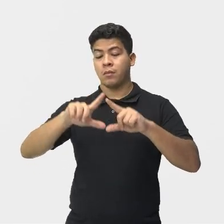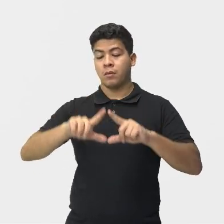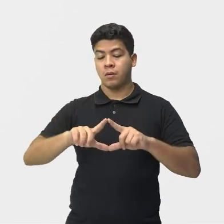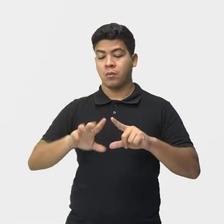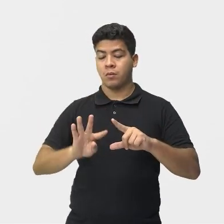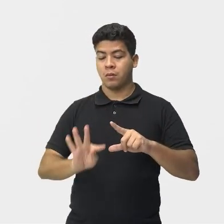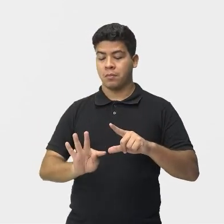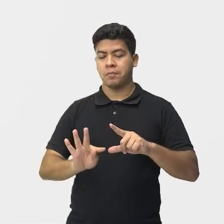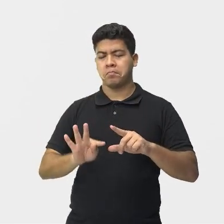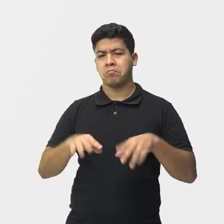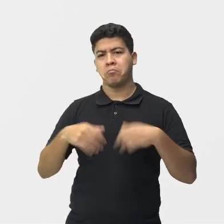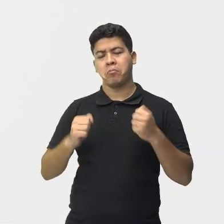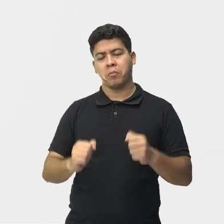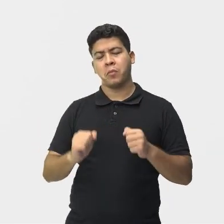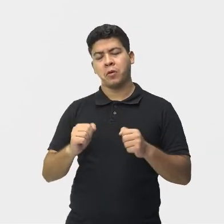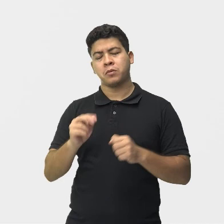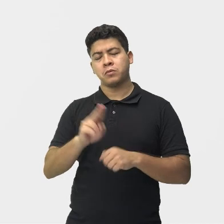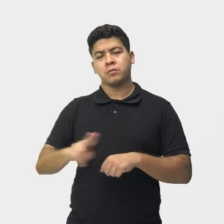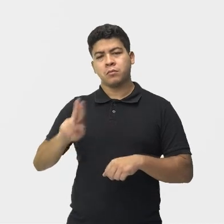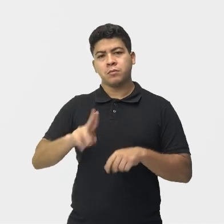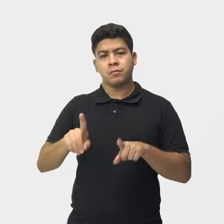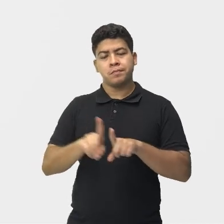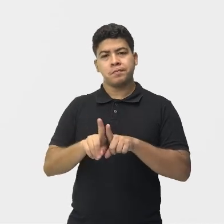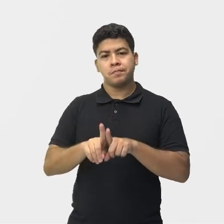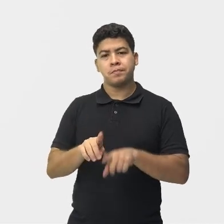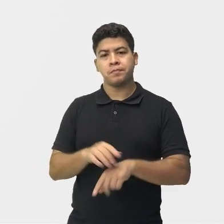Tá certo? Então aqui na solução, veja só,